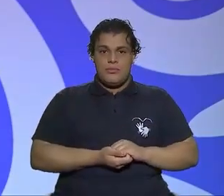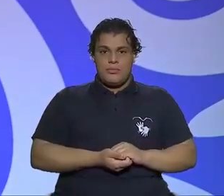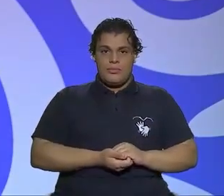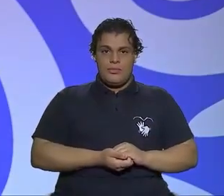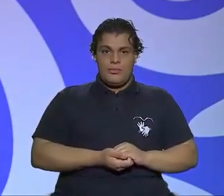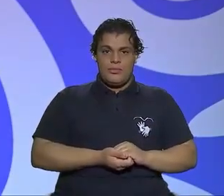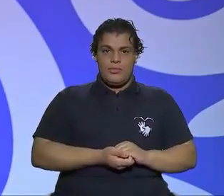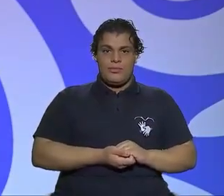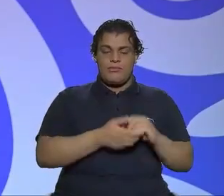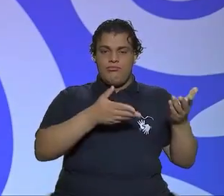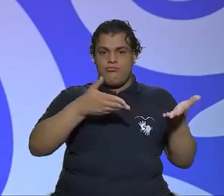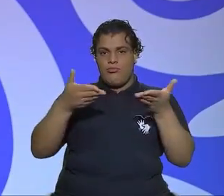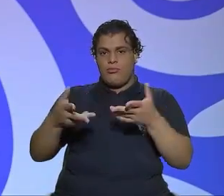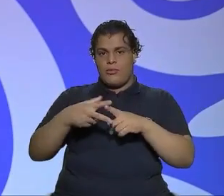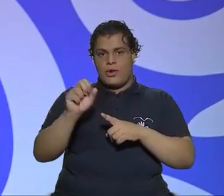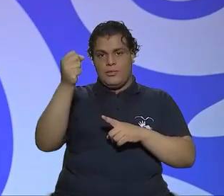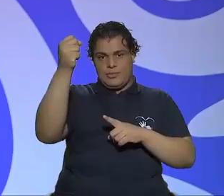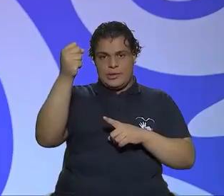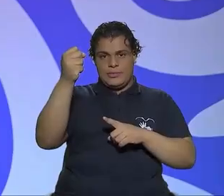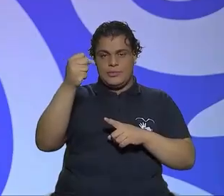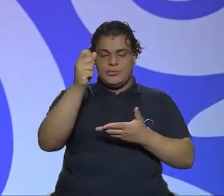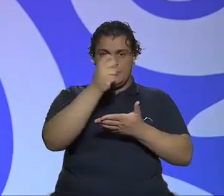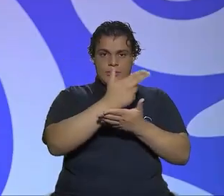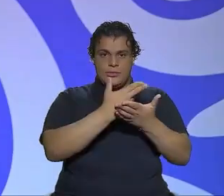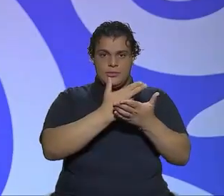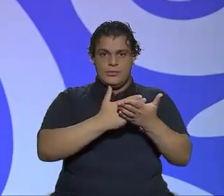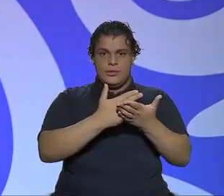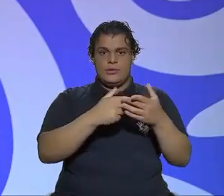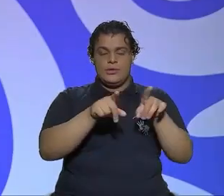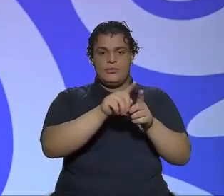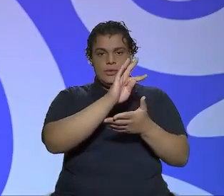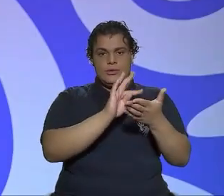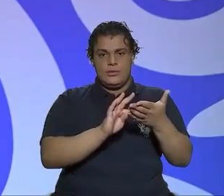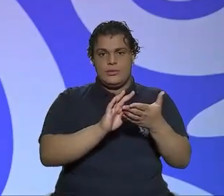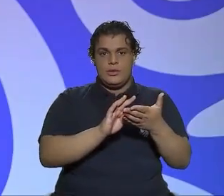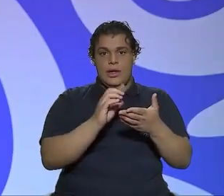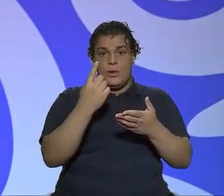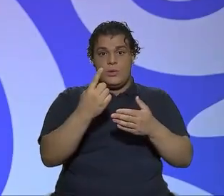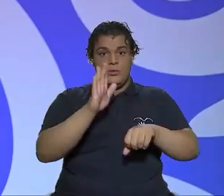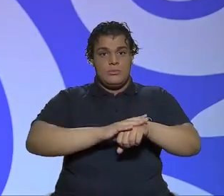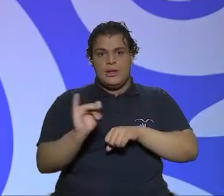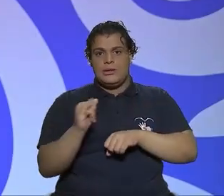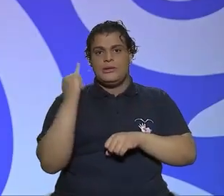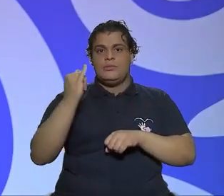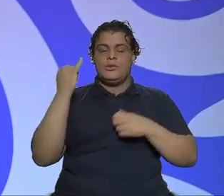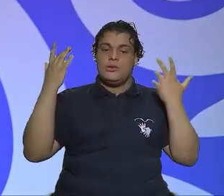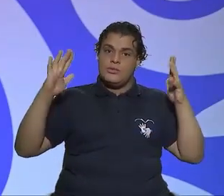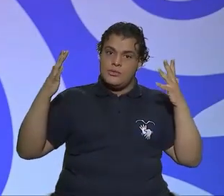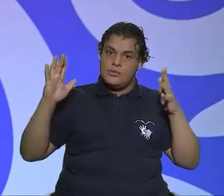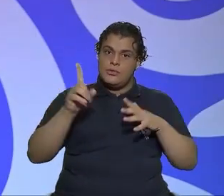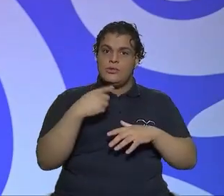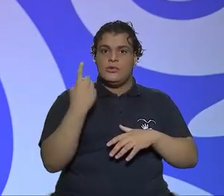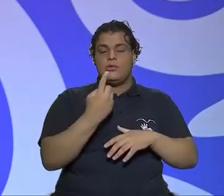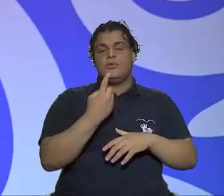A entrega do prêmio de redação de desenho do Flieraxá é um dos momentos mais importantes do festival.